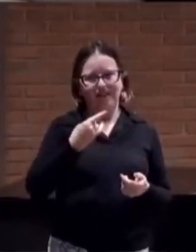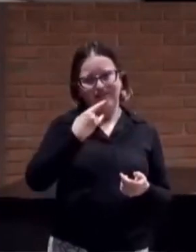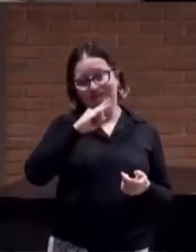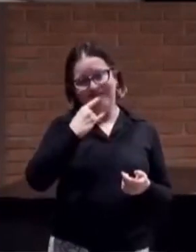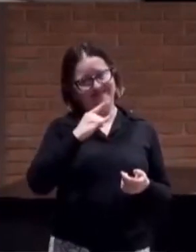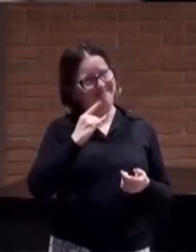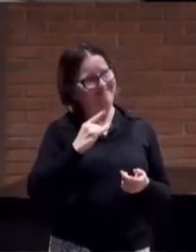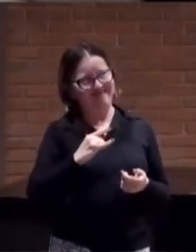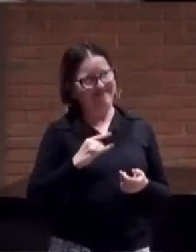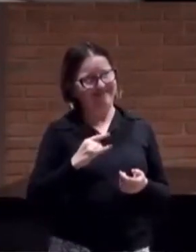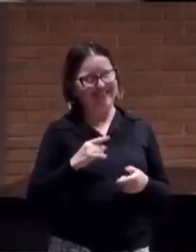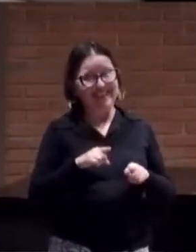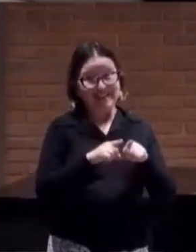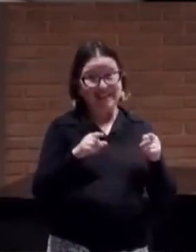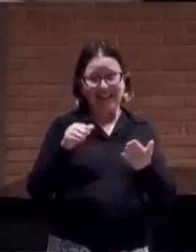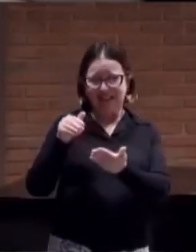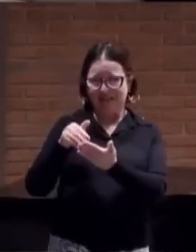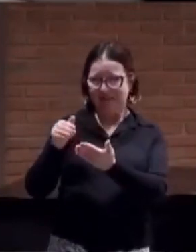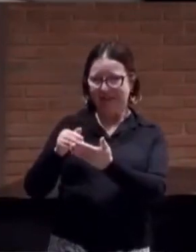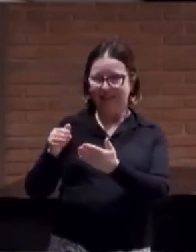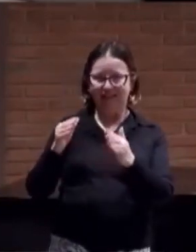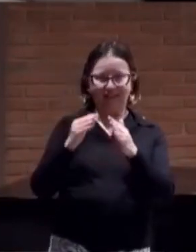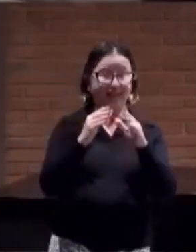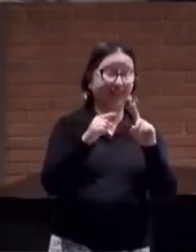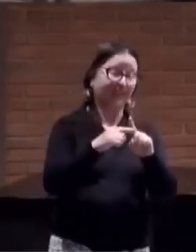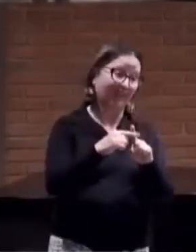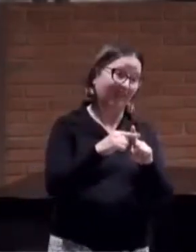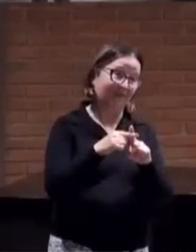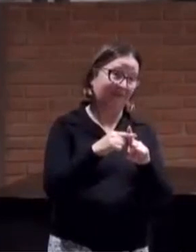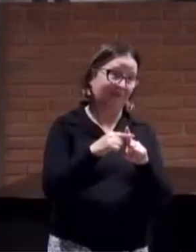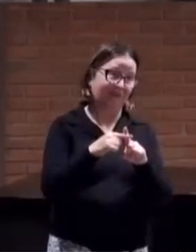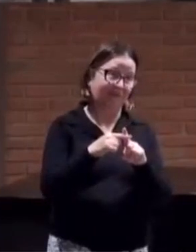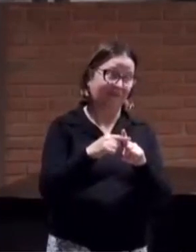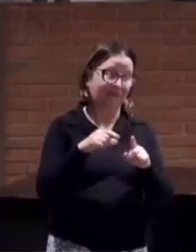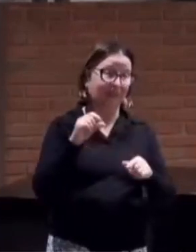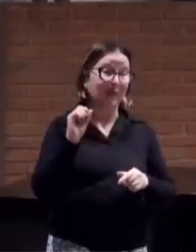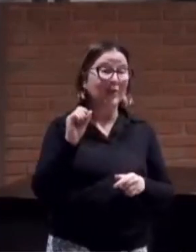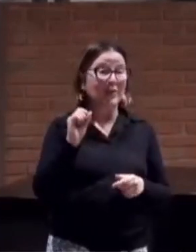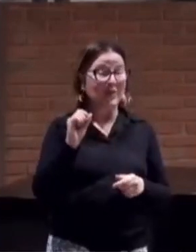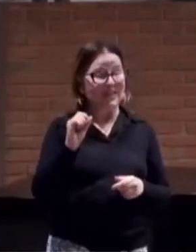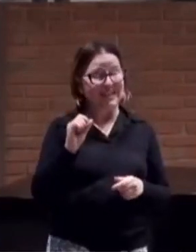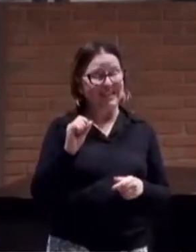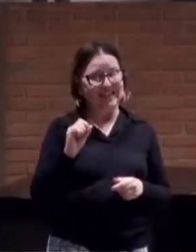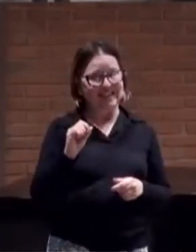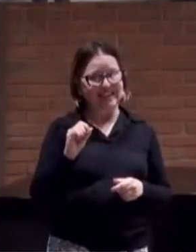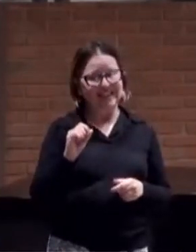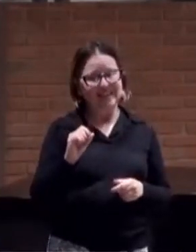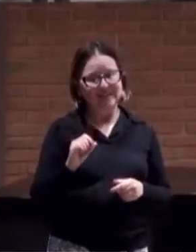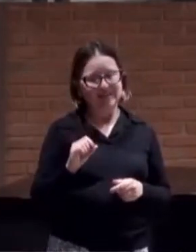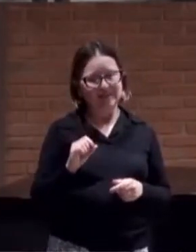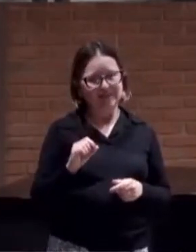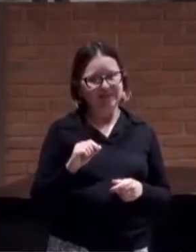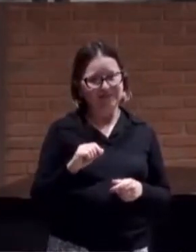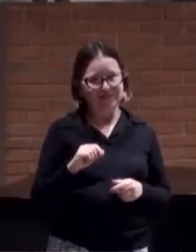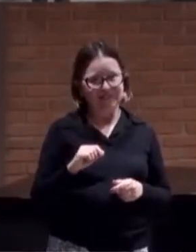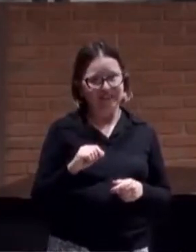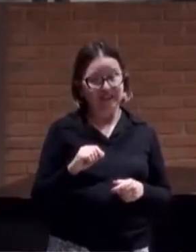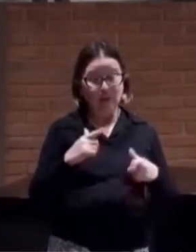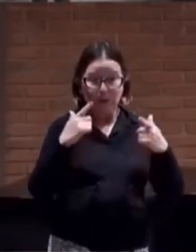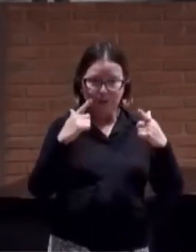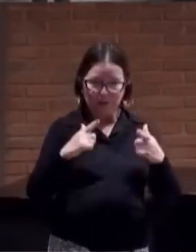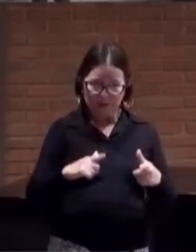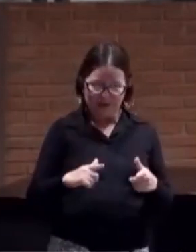Mas eles vos expulsarão da sinagoga. O que era a sinagoga? O lugar onde se